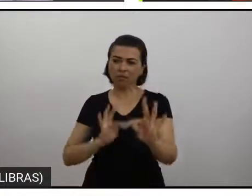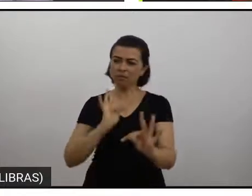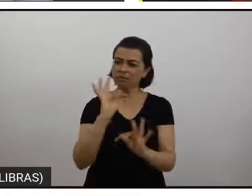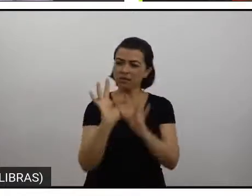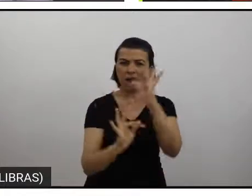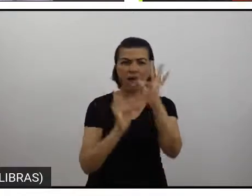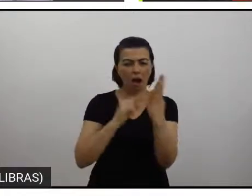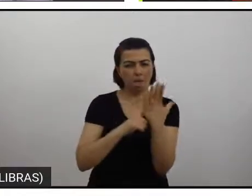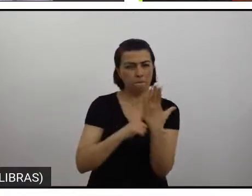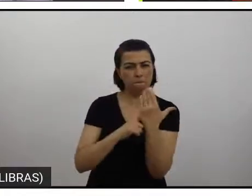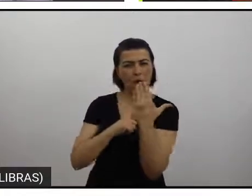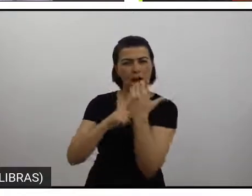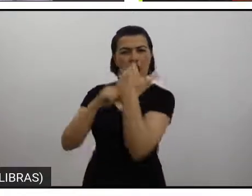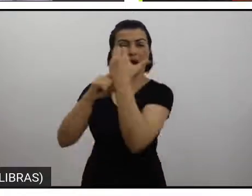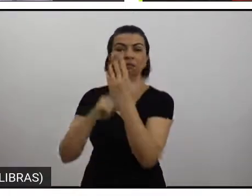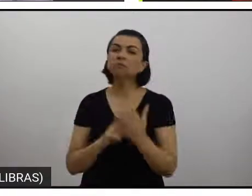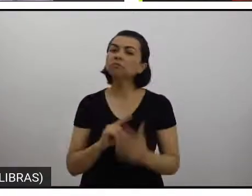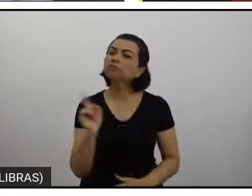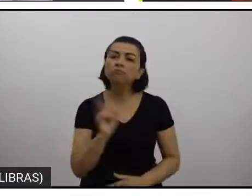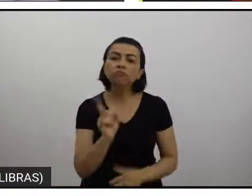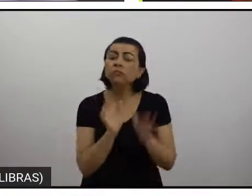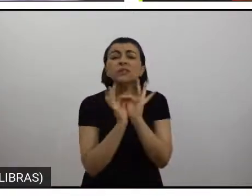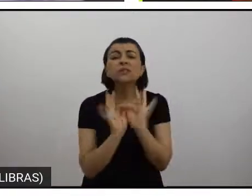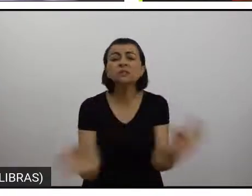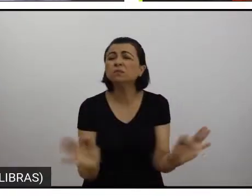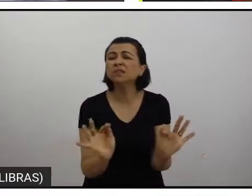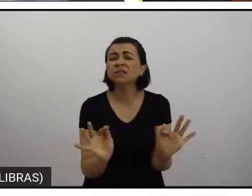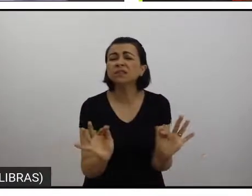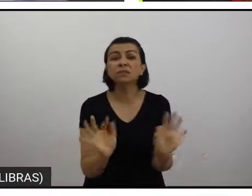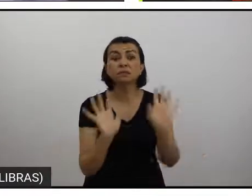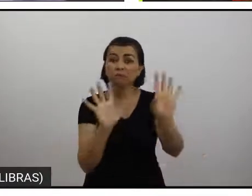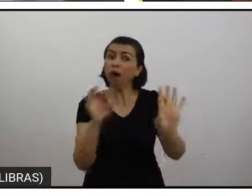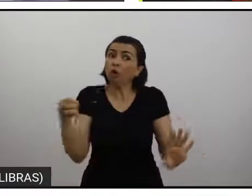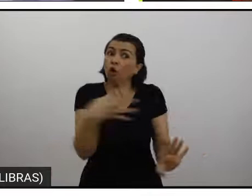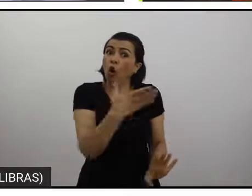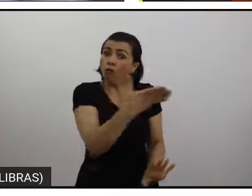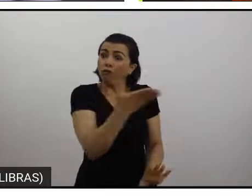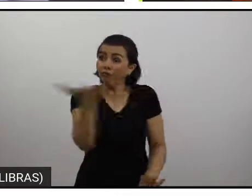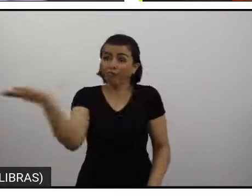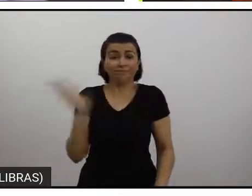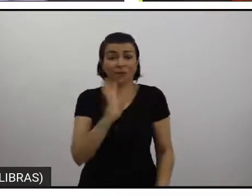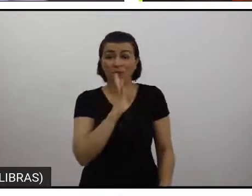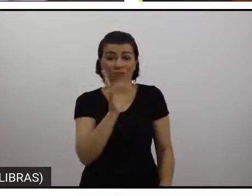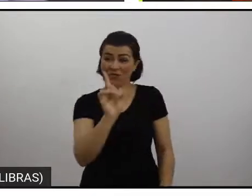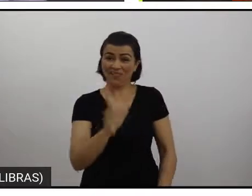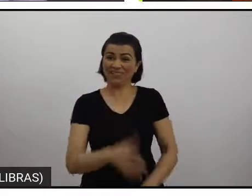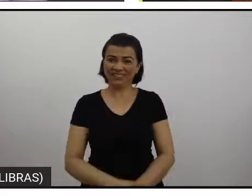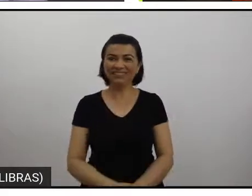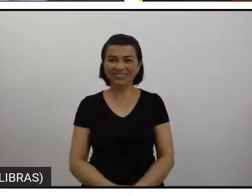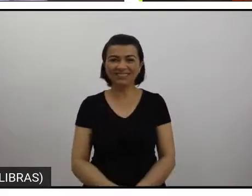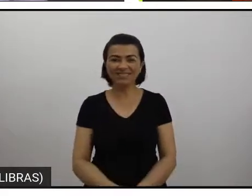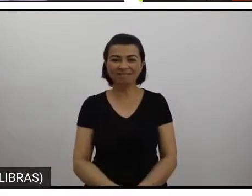básico era uma grande novidade, entendeu? E foi pensando